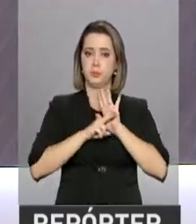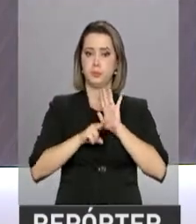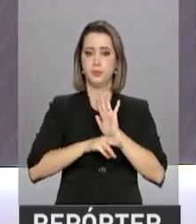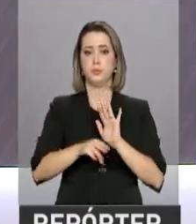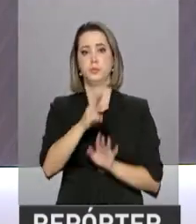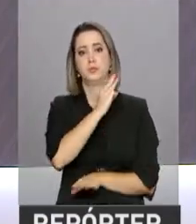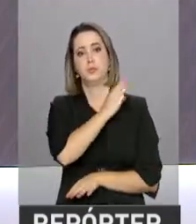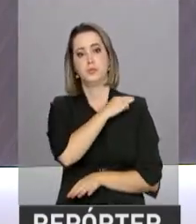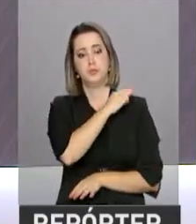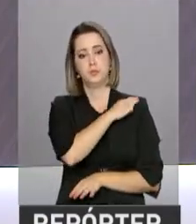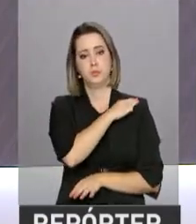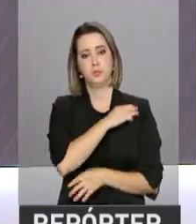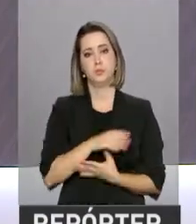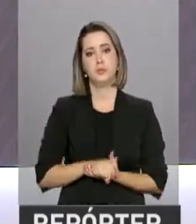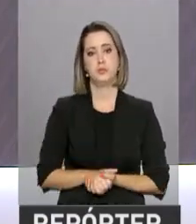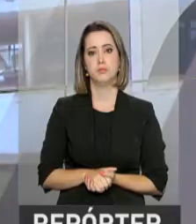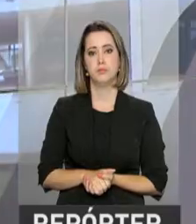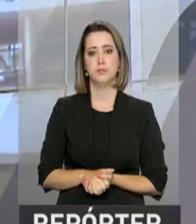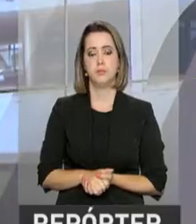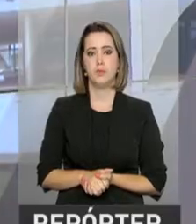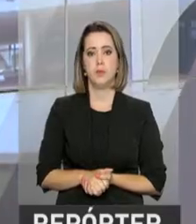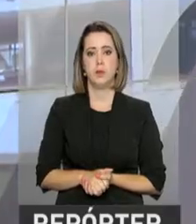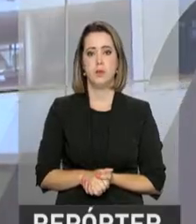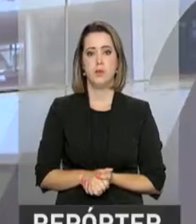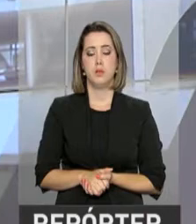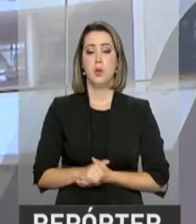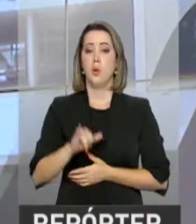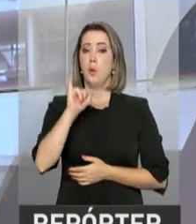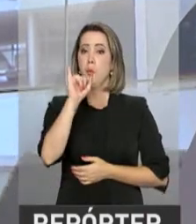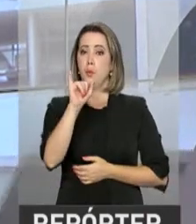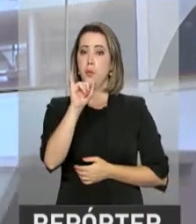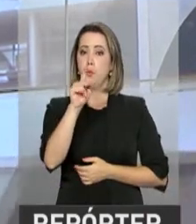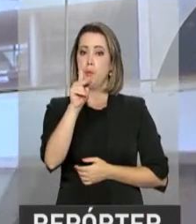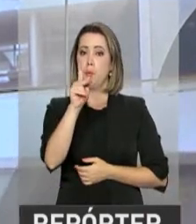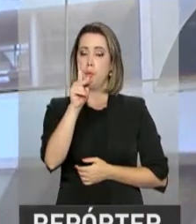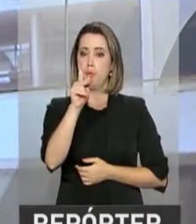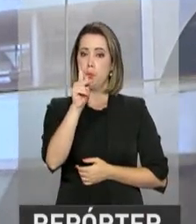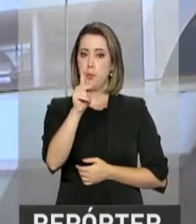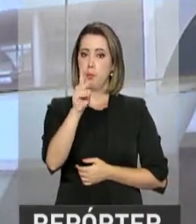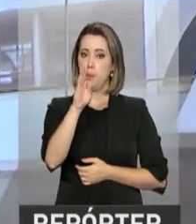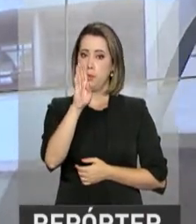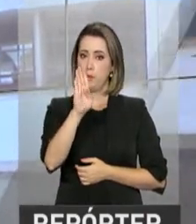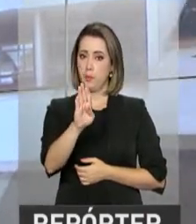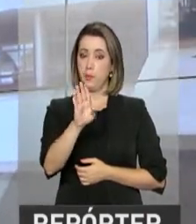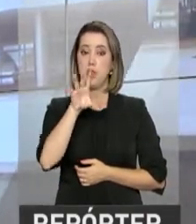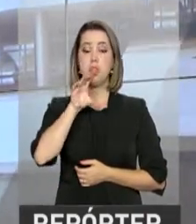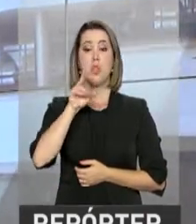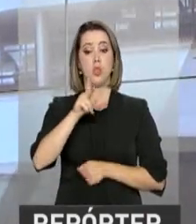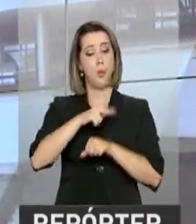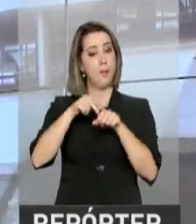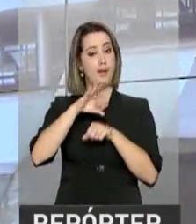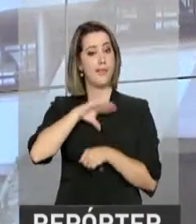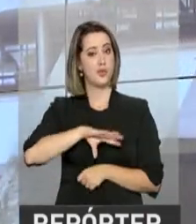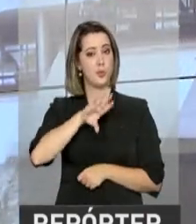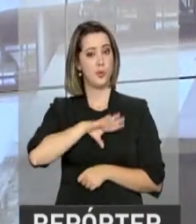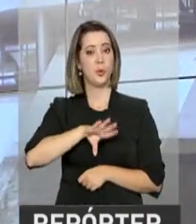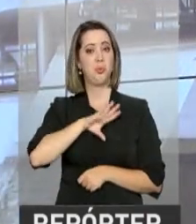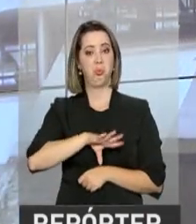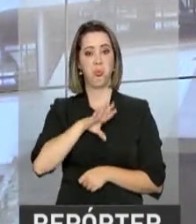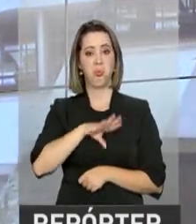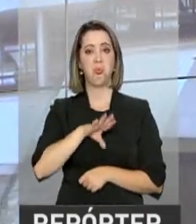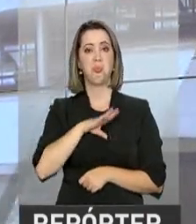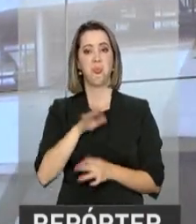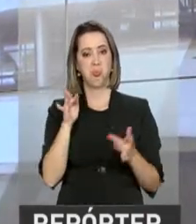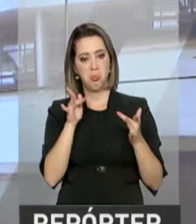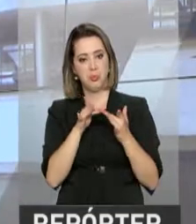diretrizes do novo ensino médio o instituto politécnico de bragança em portugal vai aceitar as notas